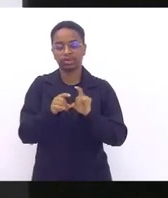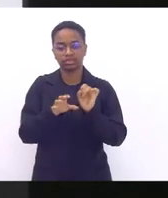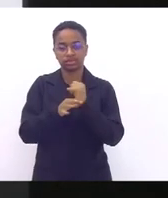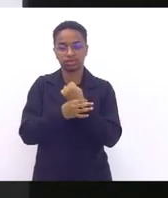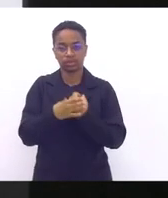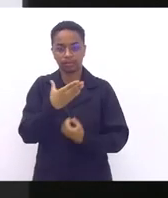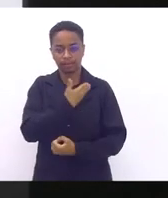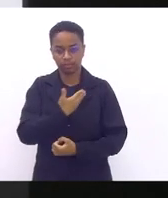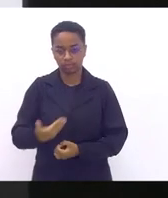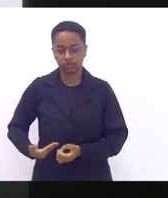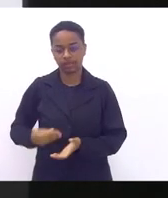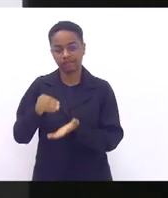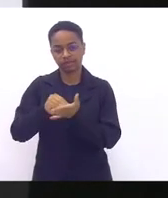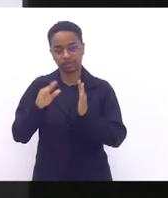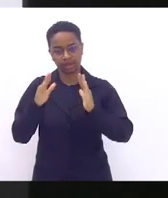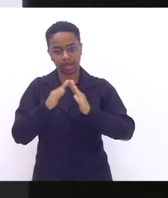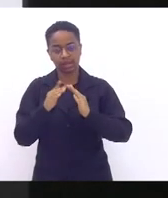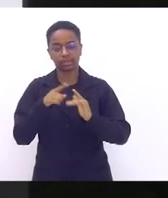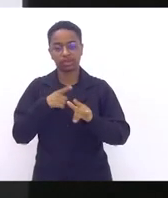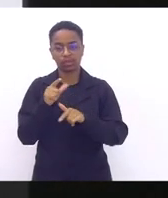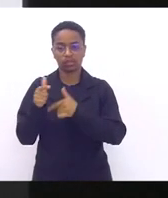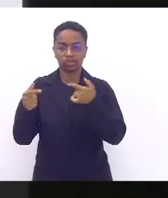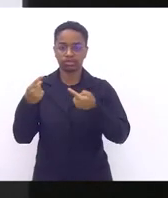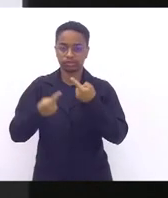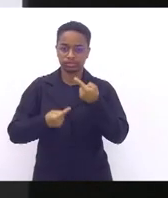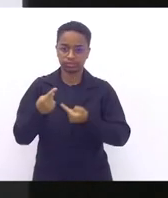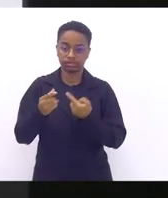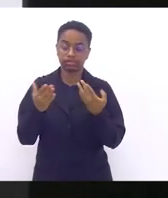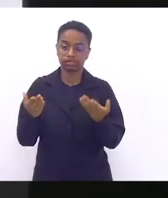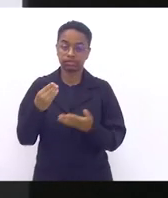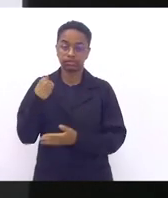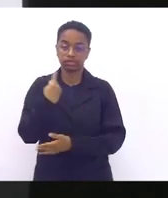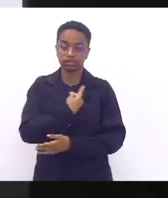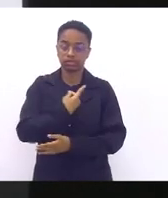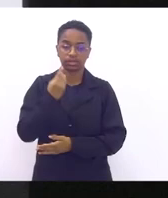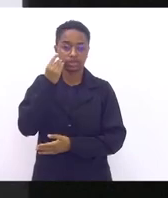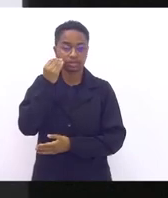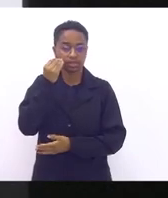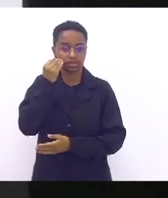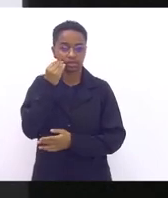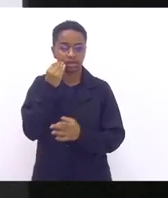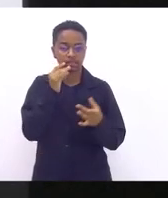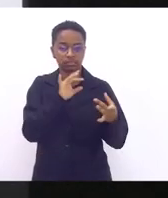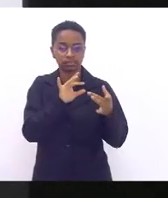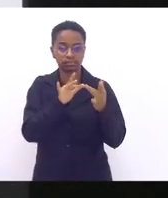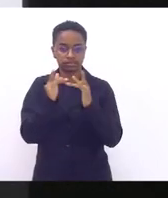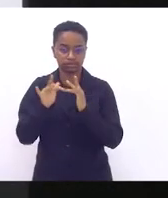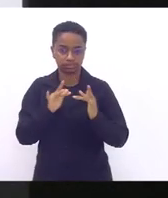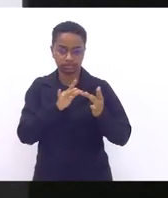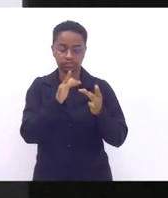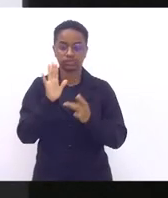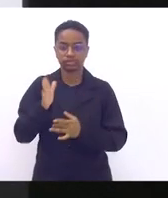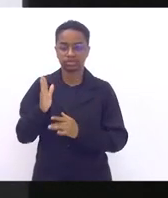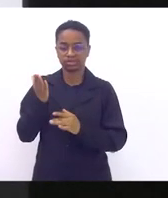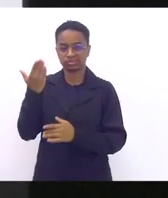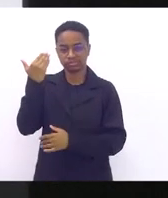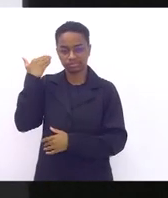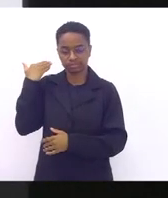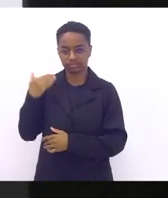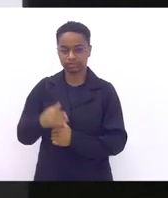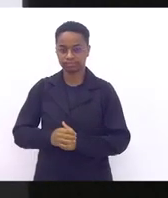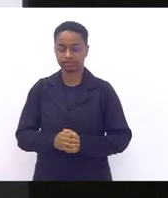na habitação, em outras políticas. Então, a gente está tentando fazer essa articulação já faz um tempo, né?